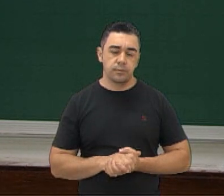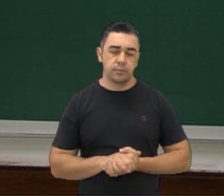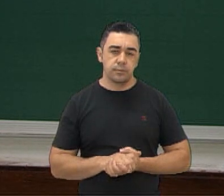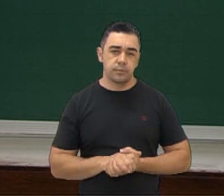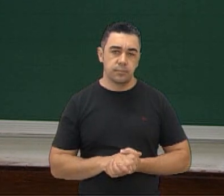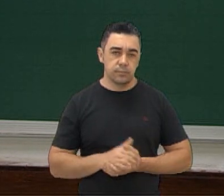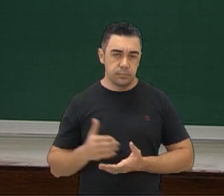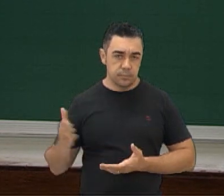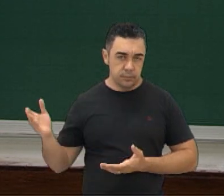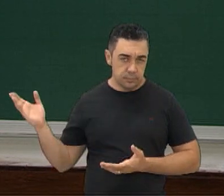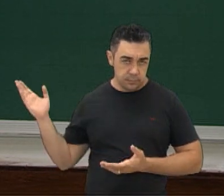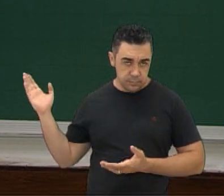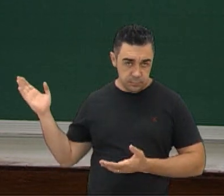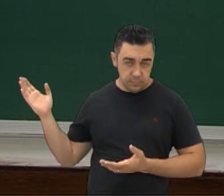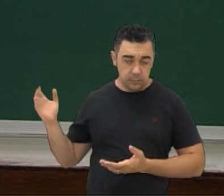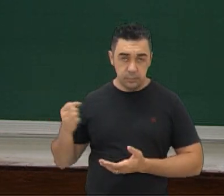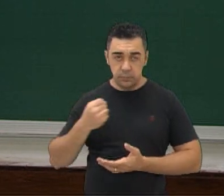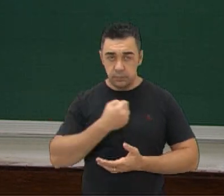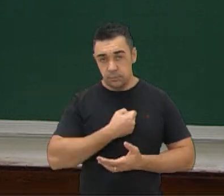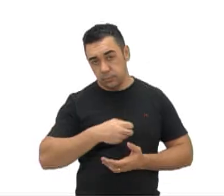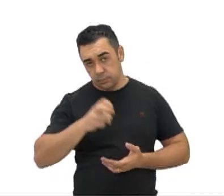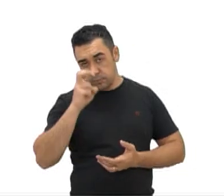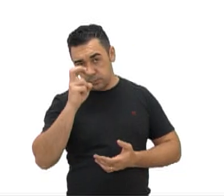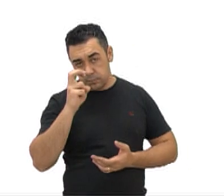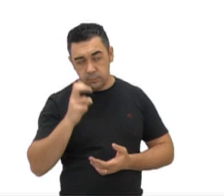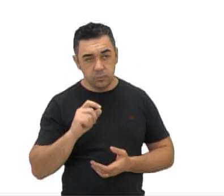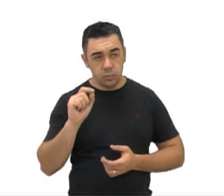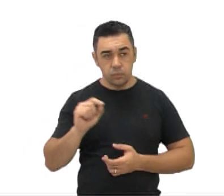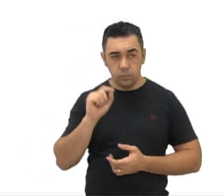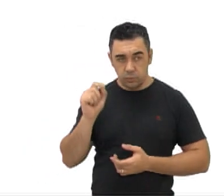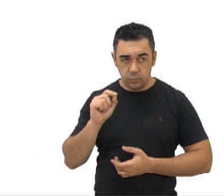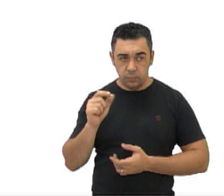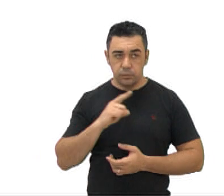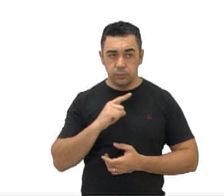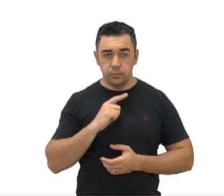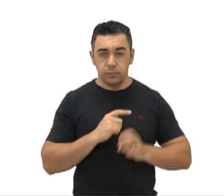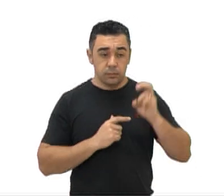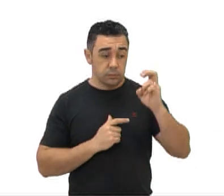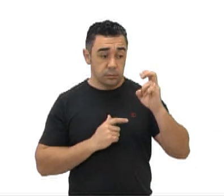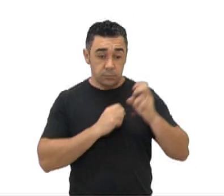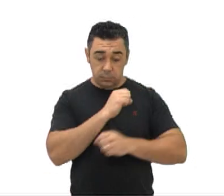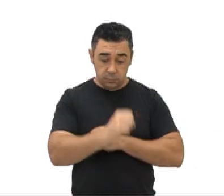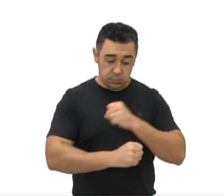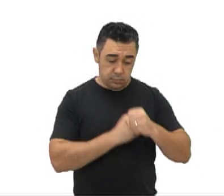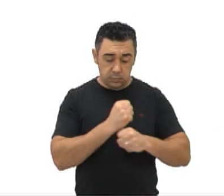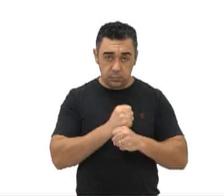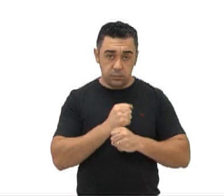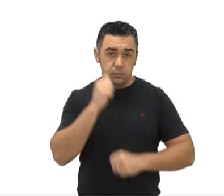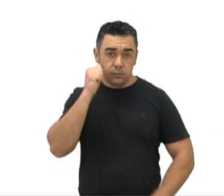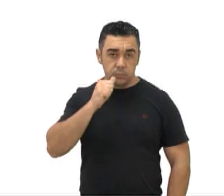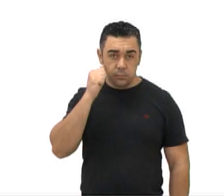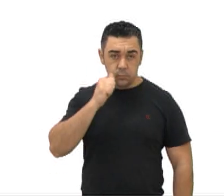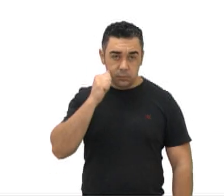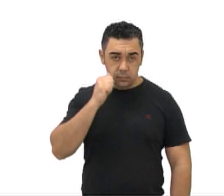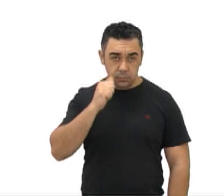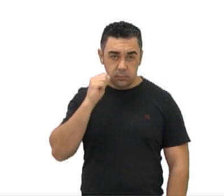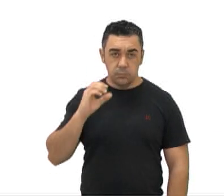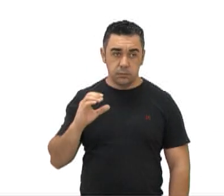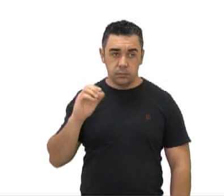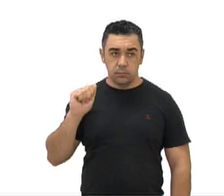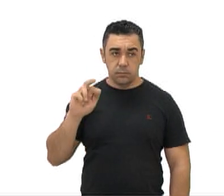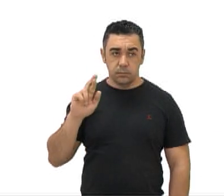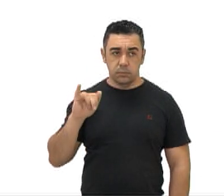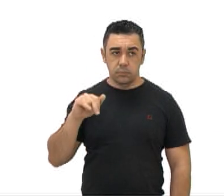No exercício 5, ele passa para vocês. Daqui a 5 anos, Karina terá